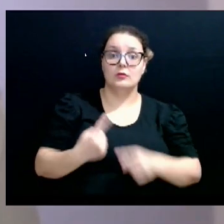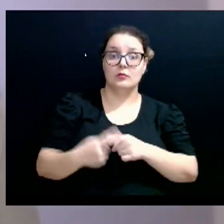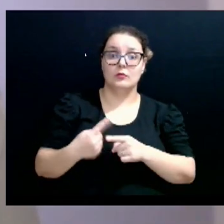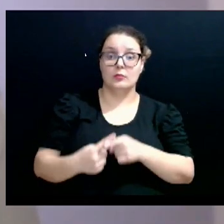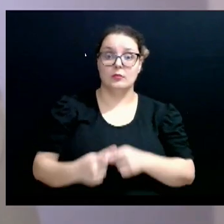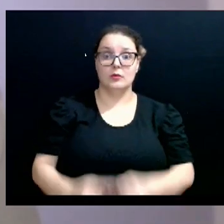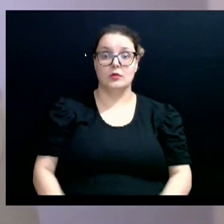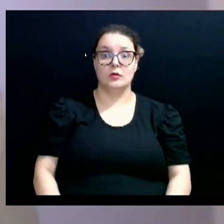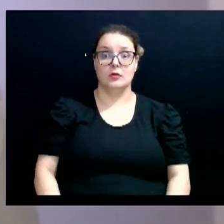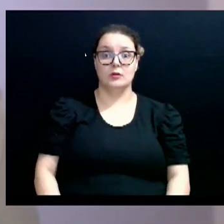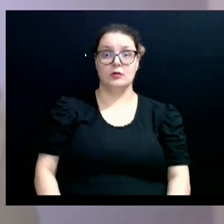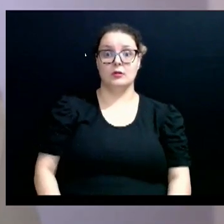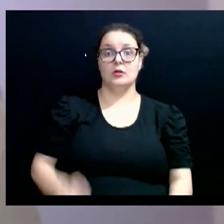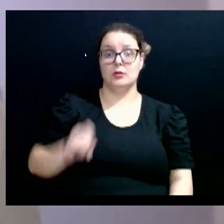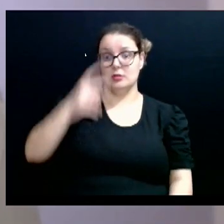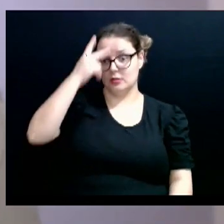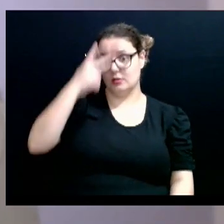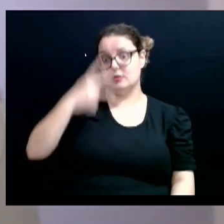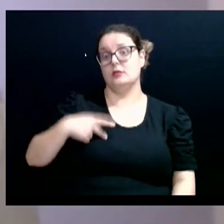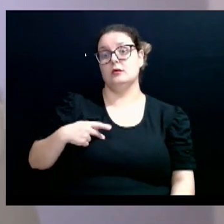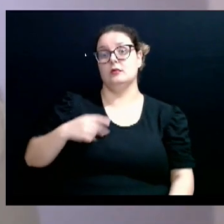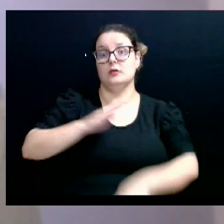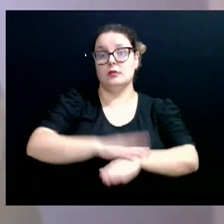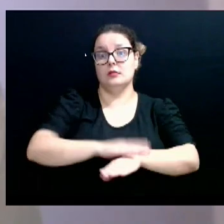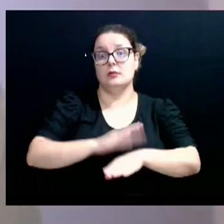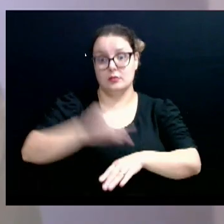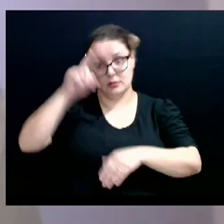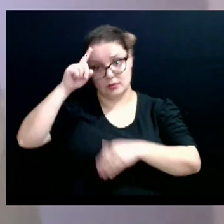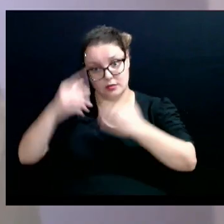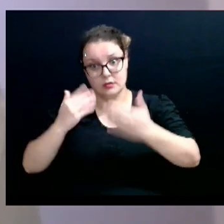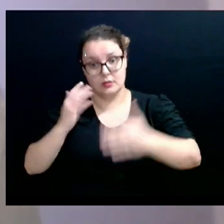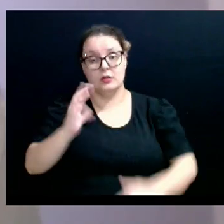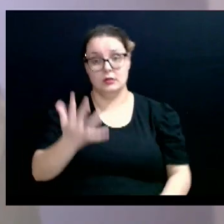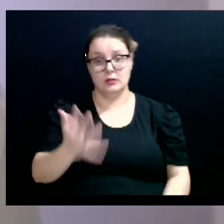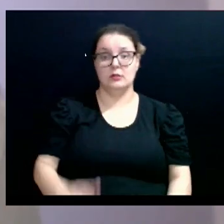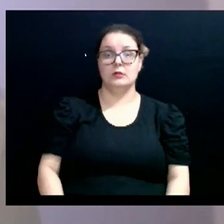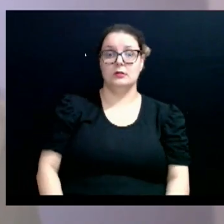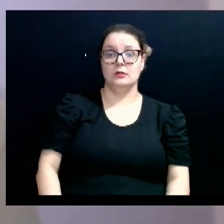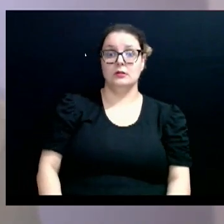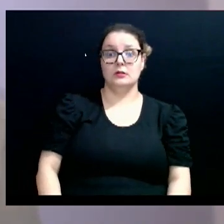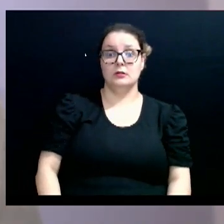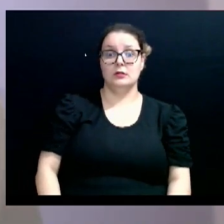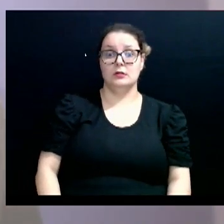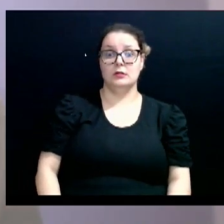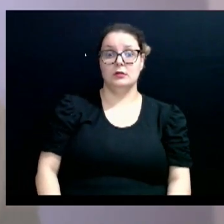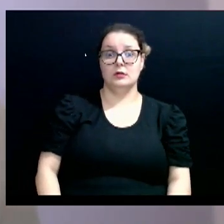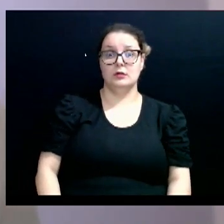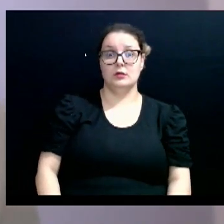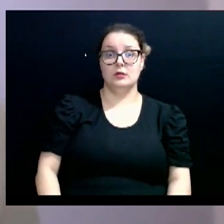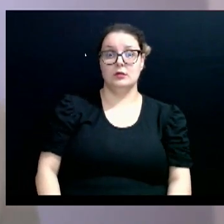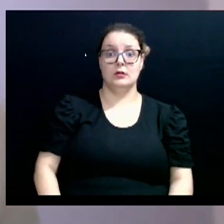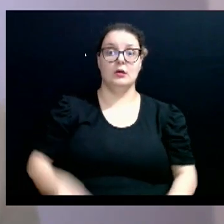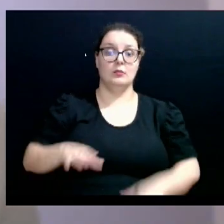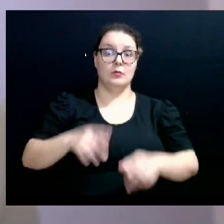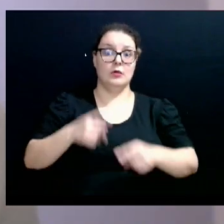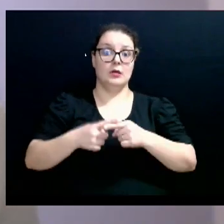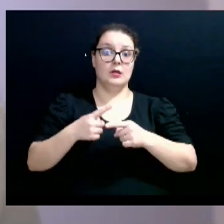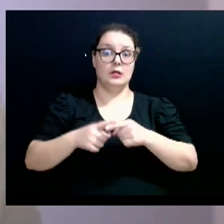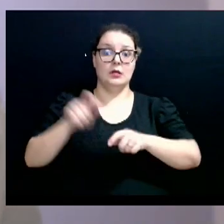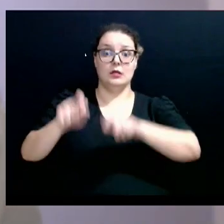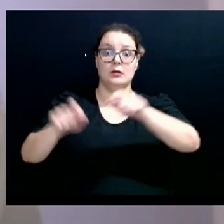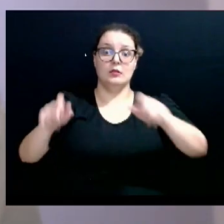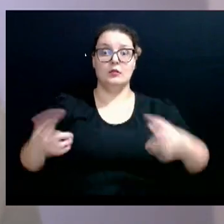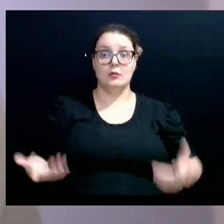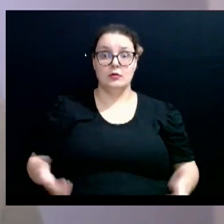só ela está passando ali na pele dela o que está acontecendo. E 2, porque às vezes essas pessoas estão cercadas de gente que